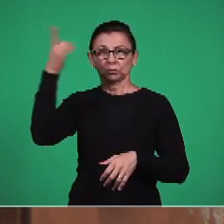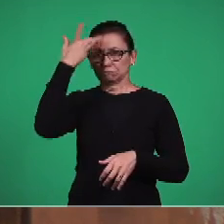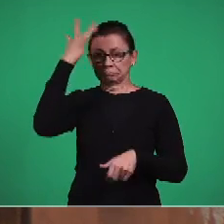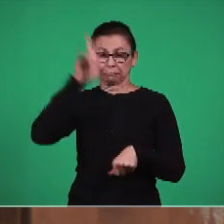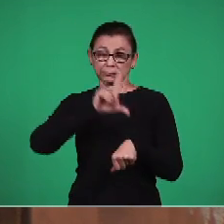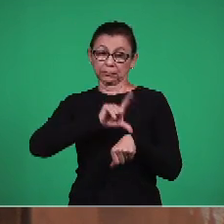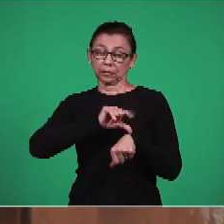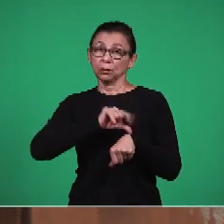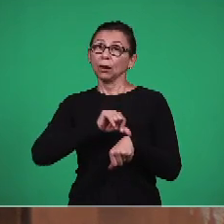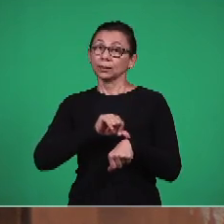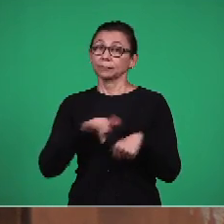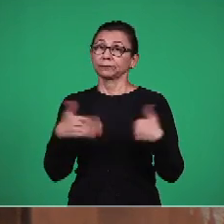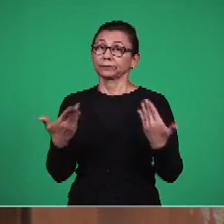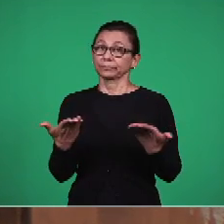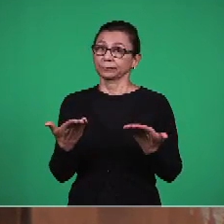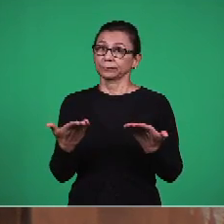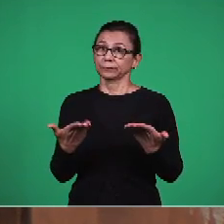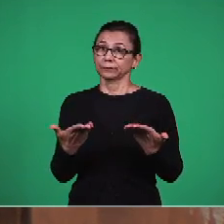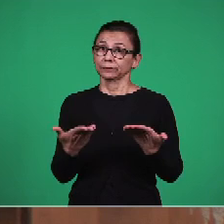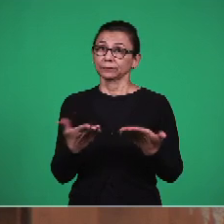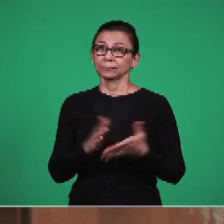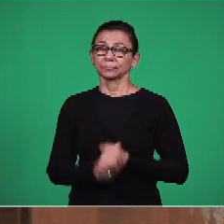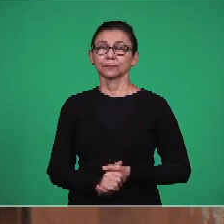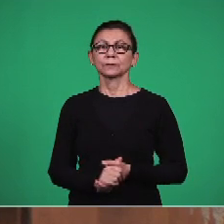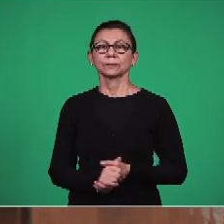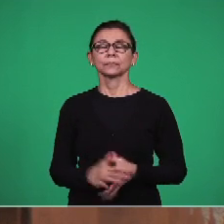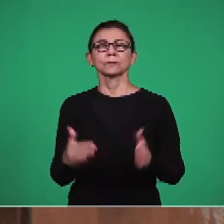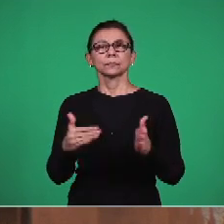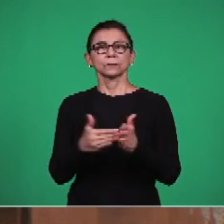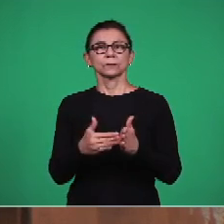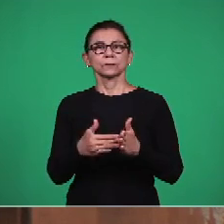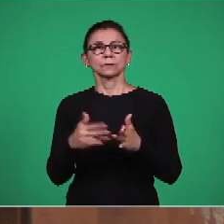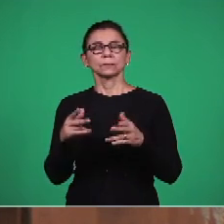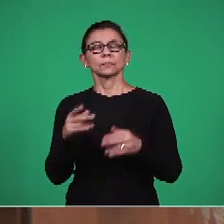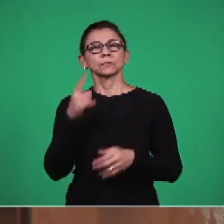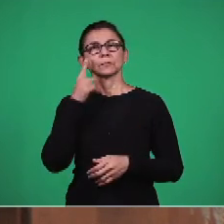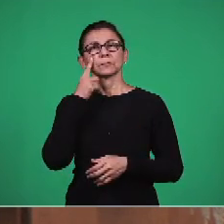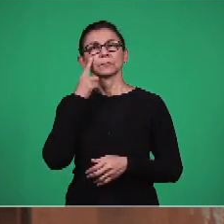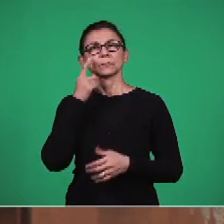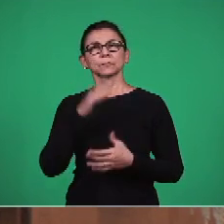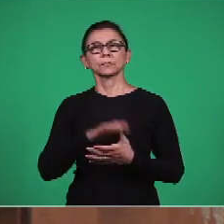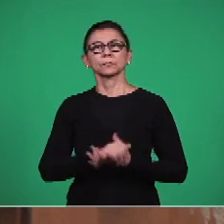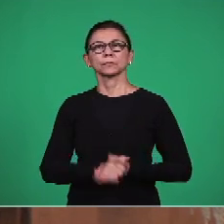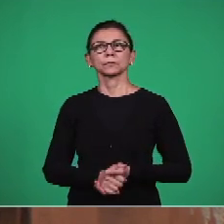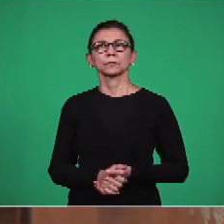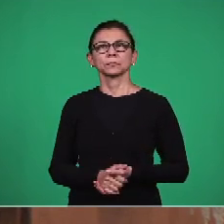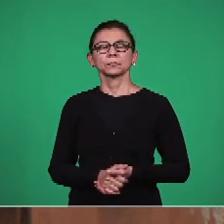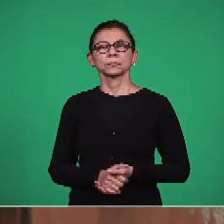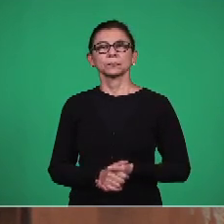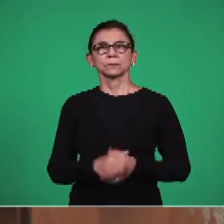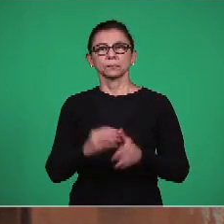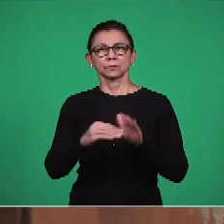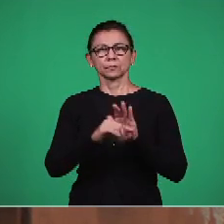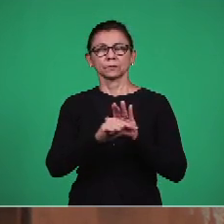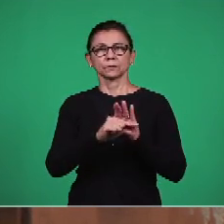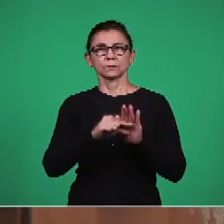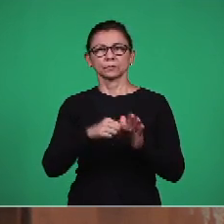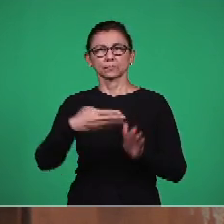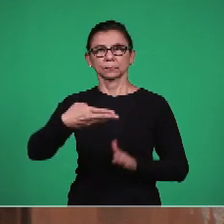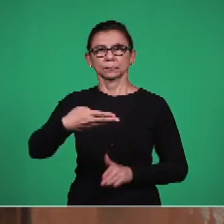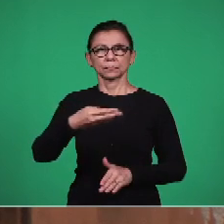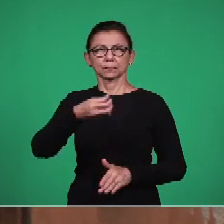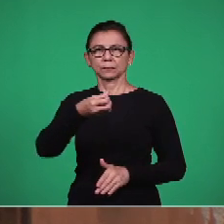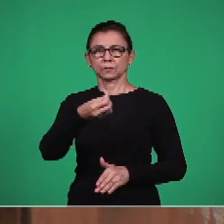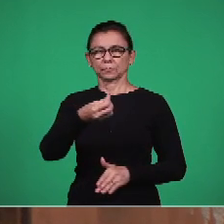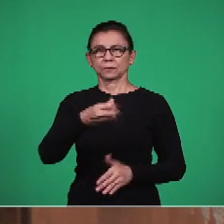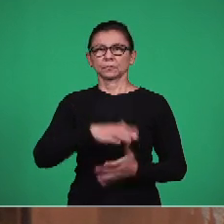vejam só. E por último, nós vamos encontrar. Virá, no verso 46. Vamos ler